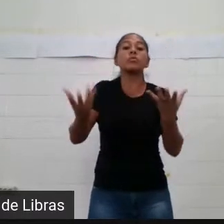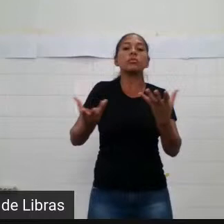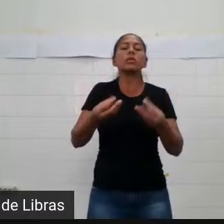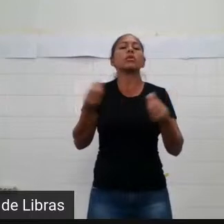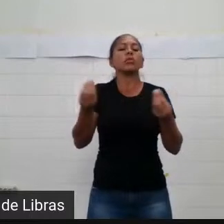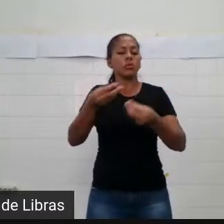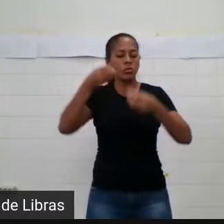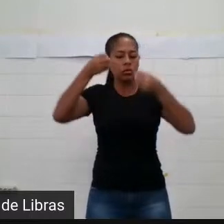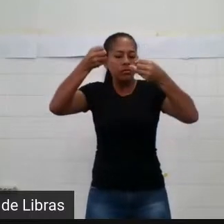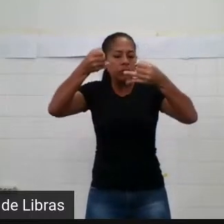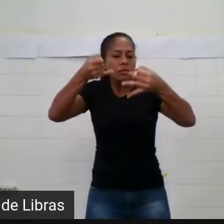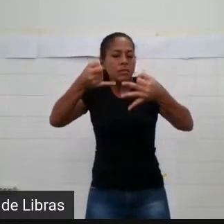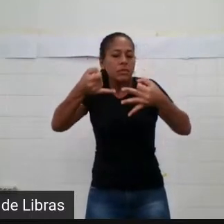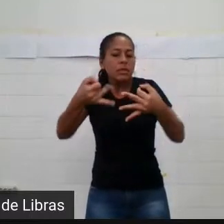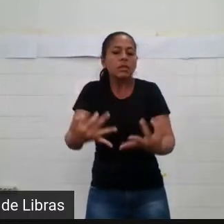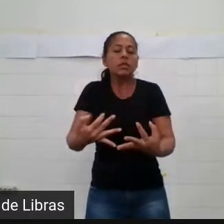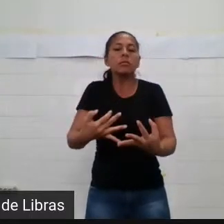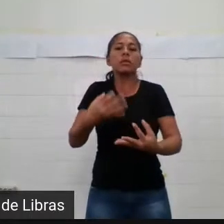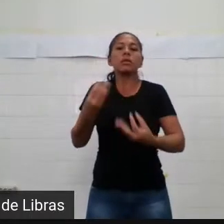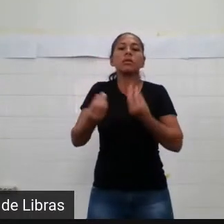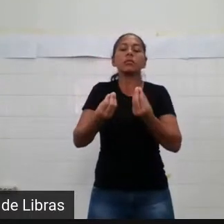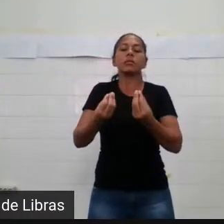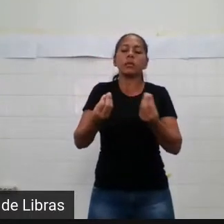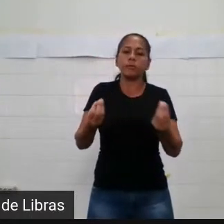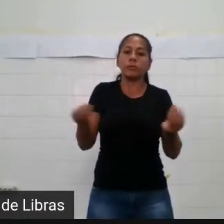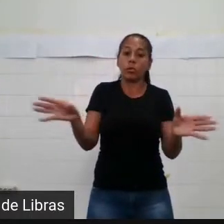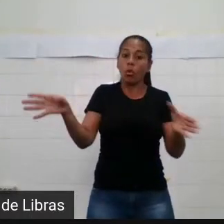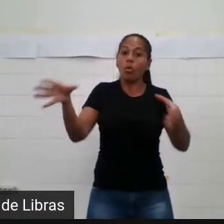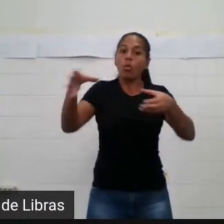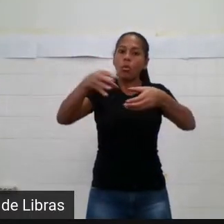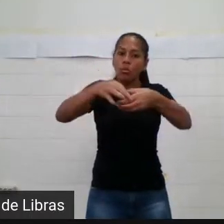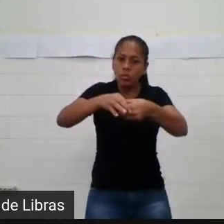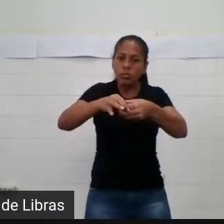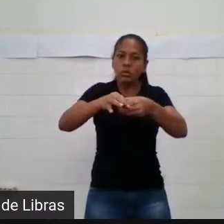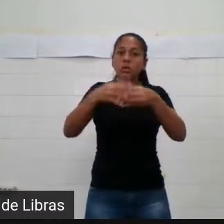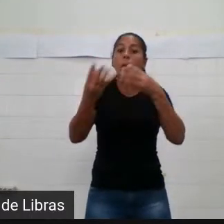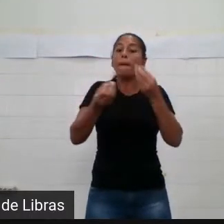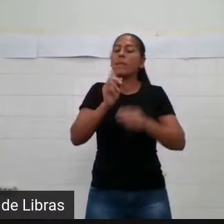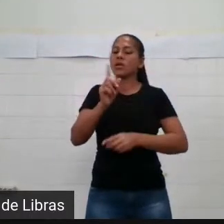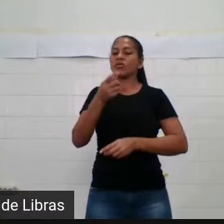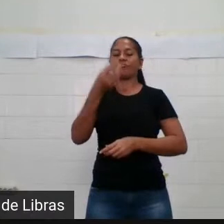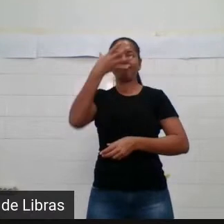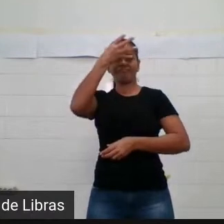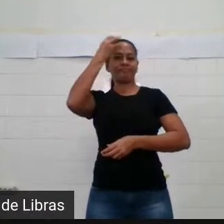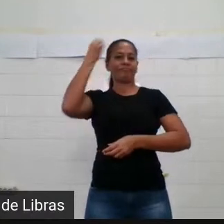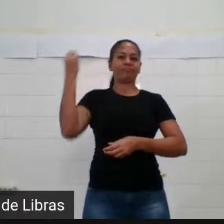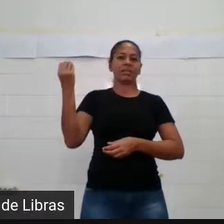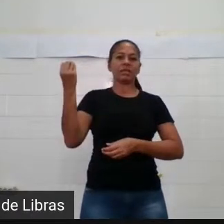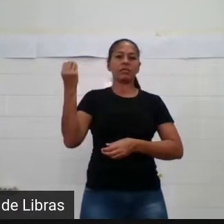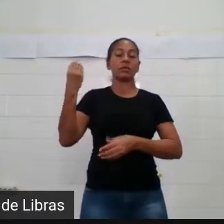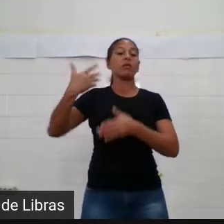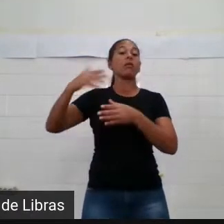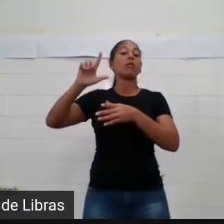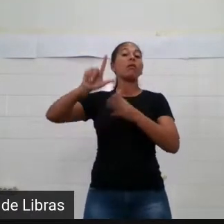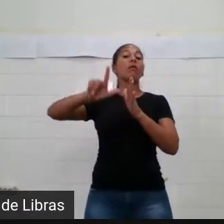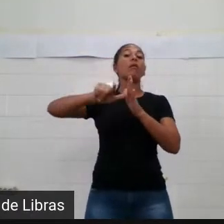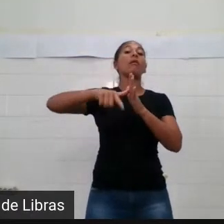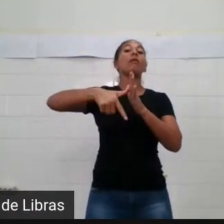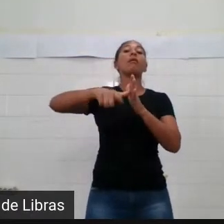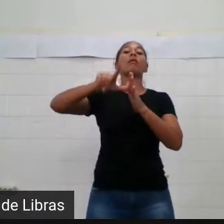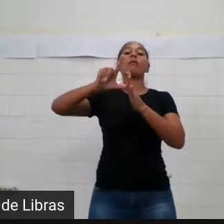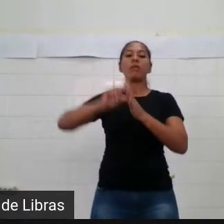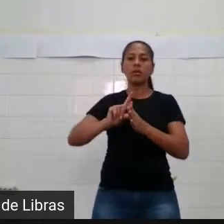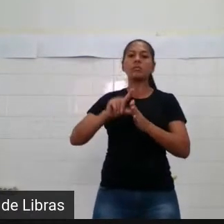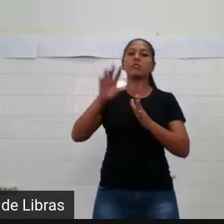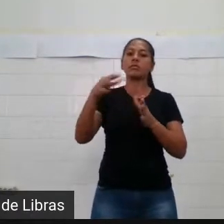no momento de consolidação, mas não nos esqueçamos que muito antes de Conceição, no século XIX,